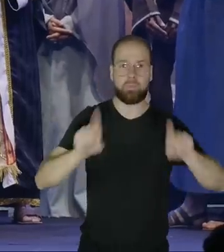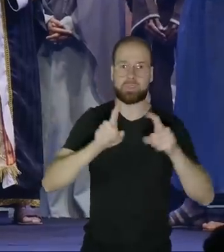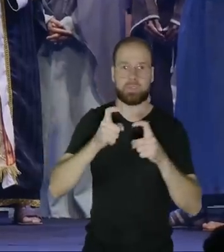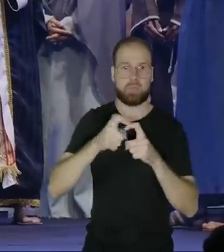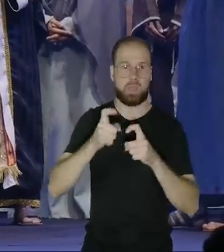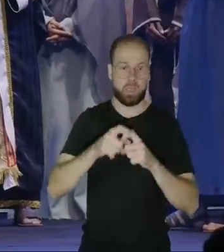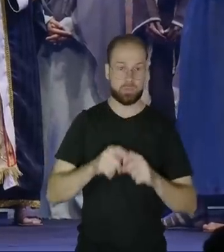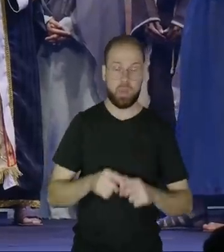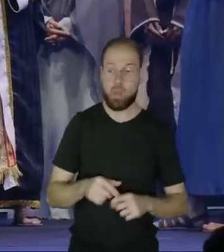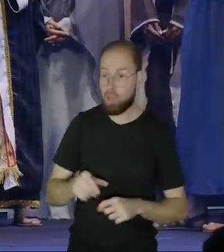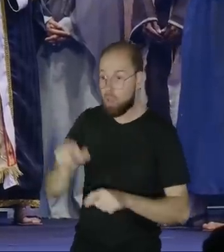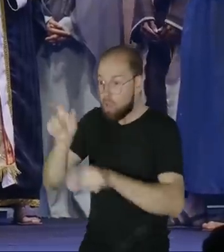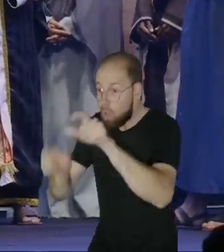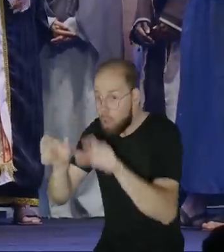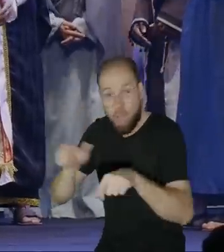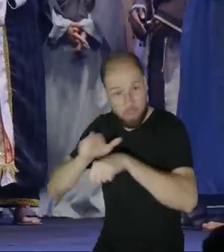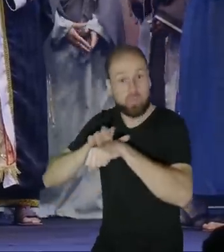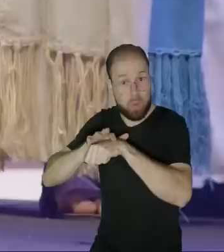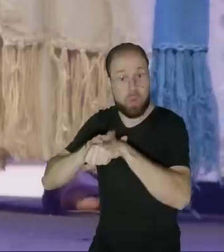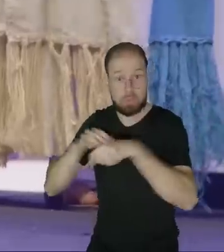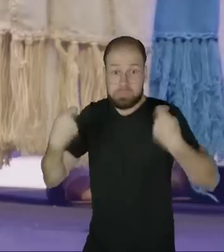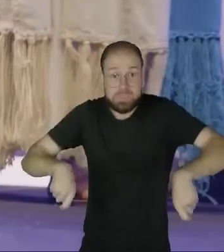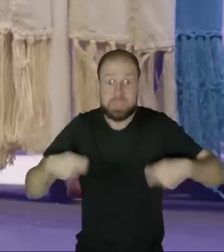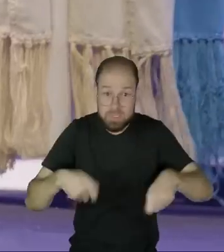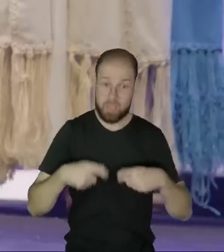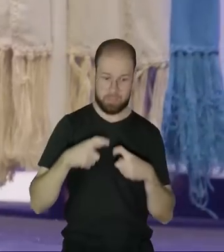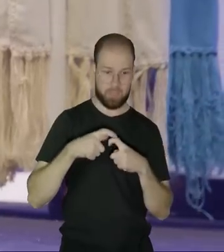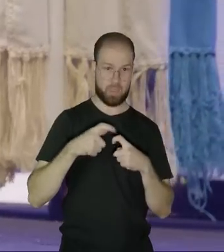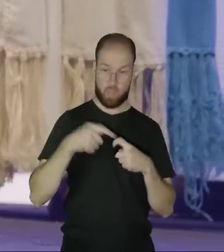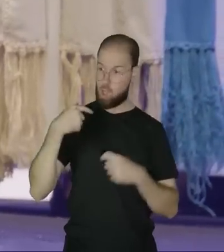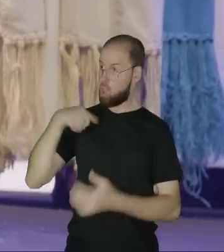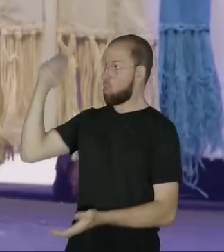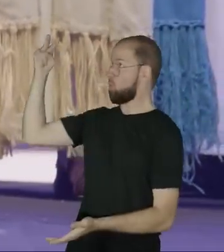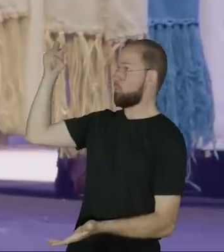chamar os justos, mas sim os pecadores ao arrependimento.